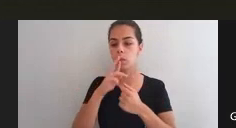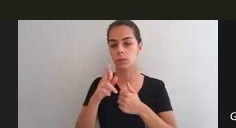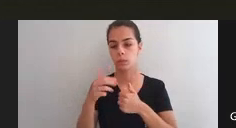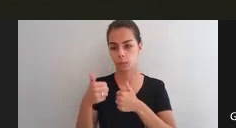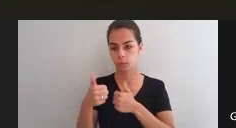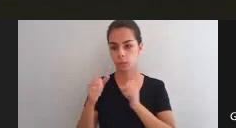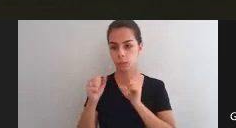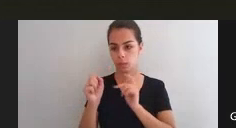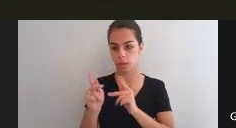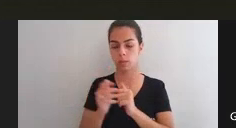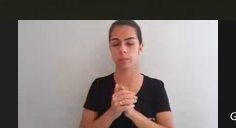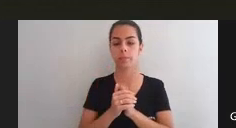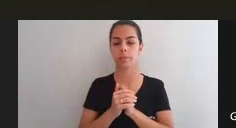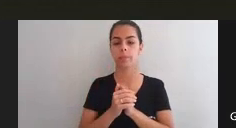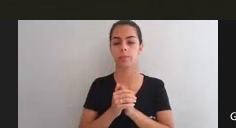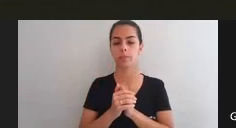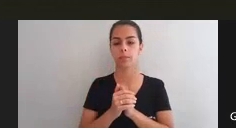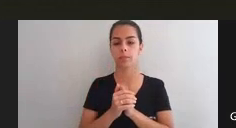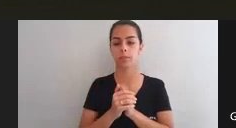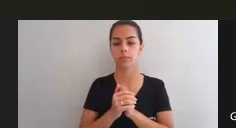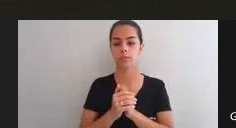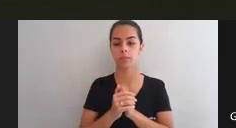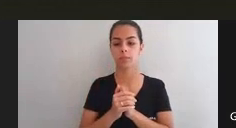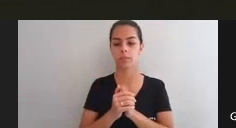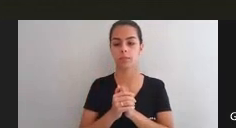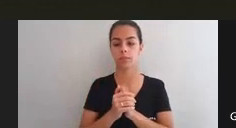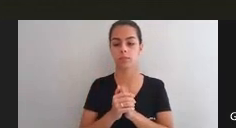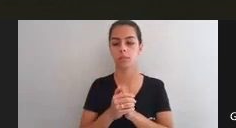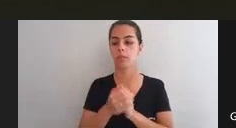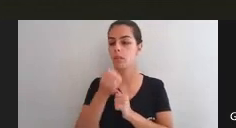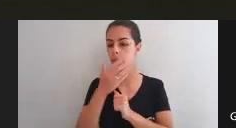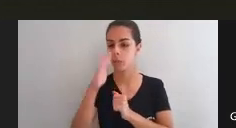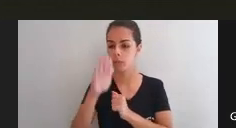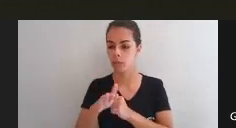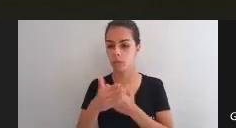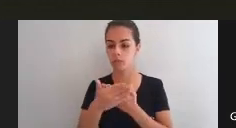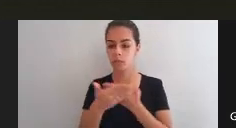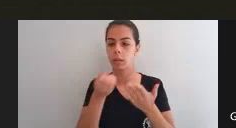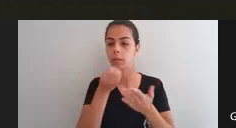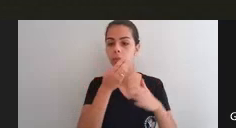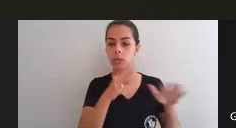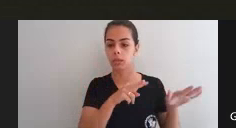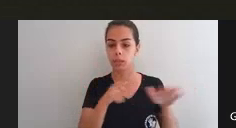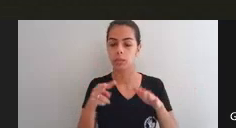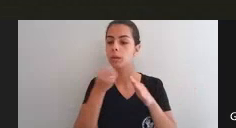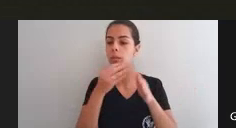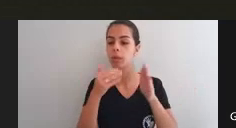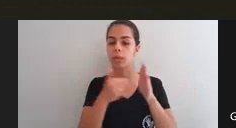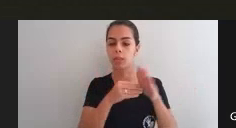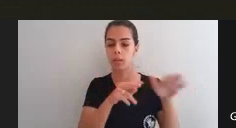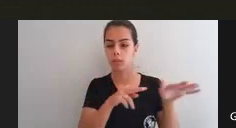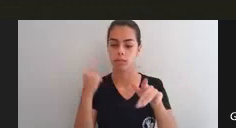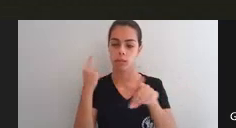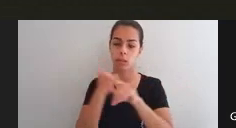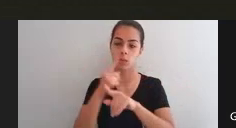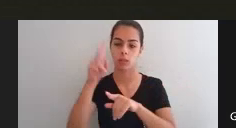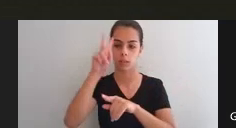ok? Pessoal, de novo, uma boa tarde para vocês, boa semana, bom final de semana, a gente vê na